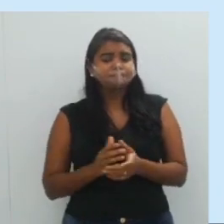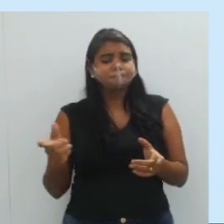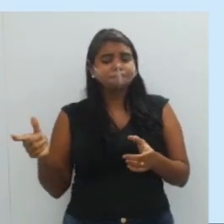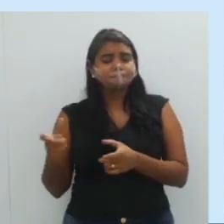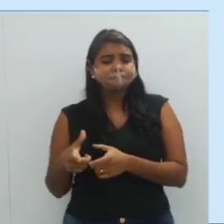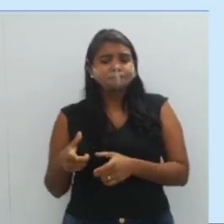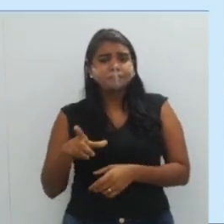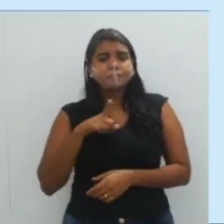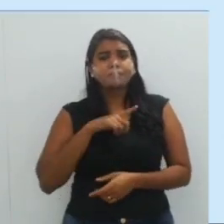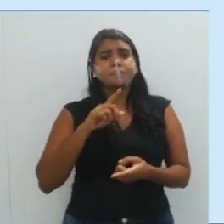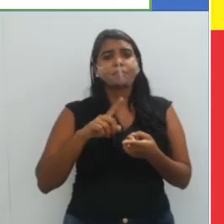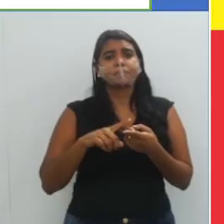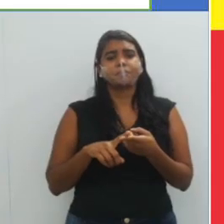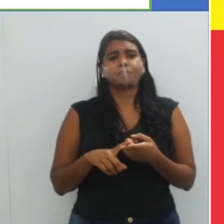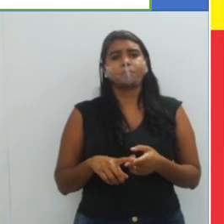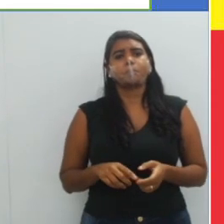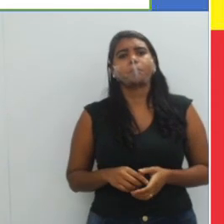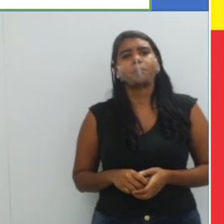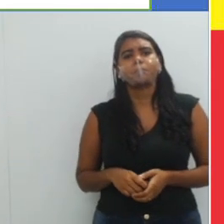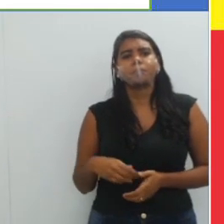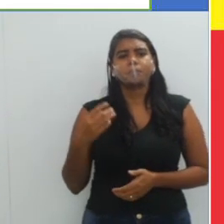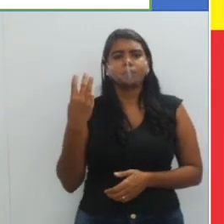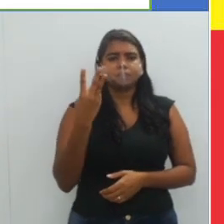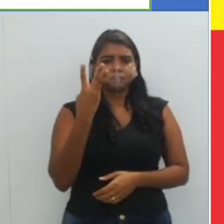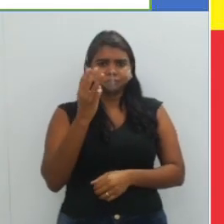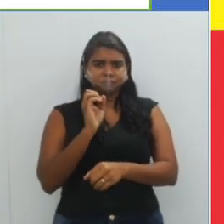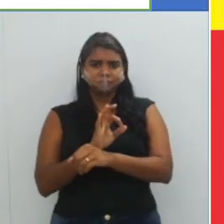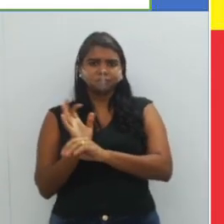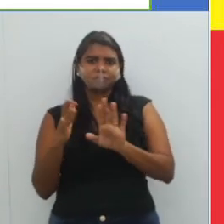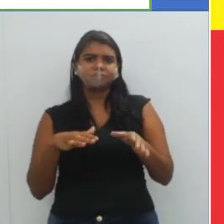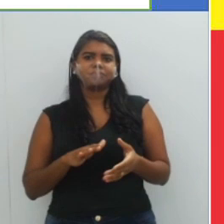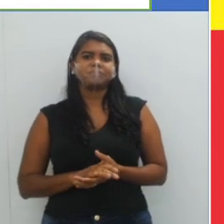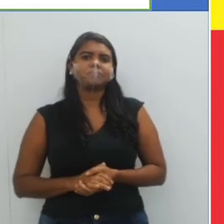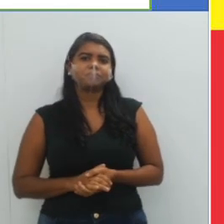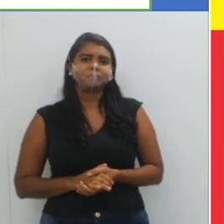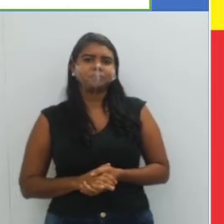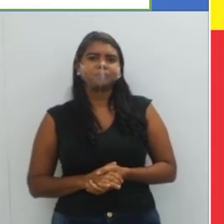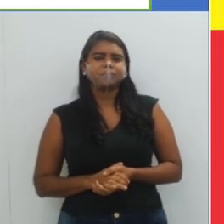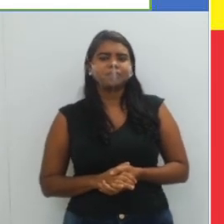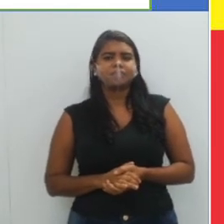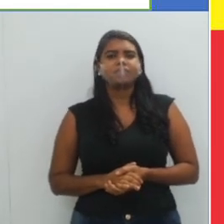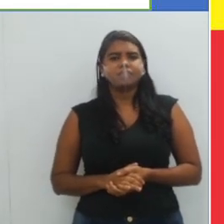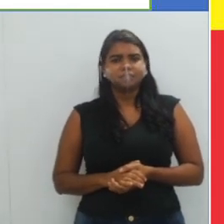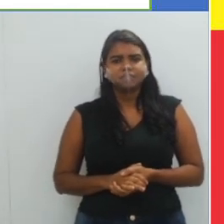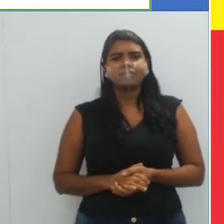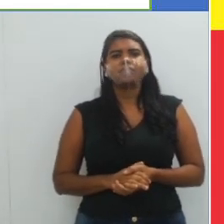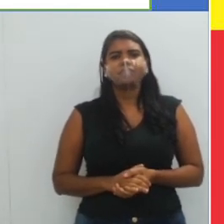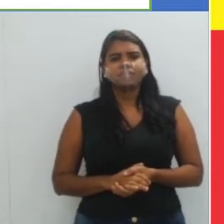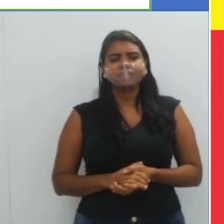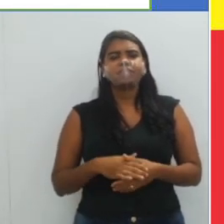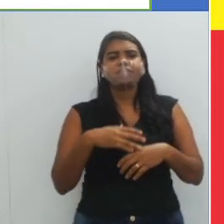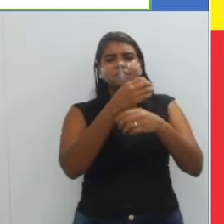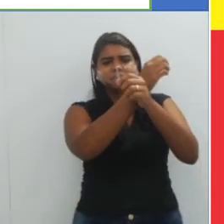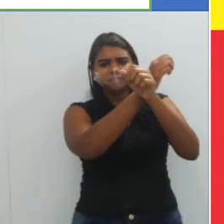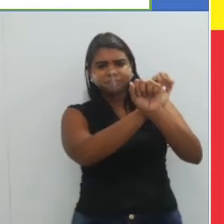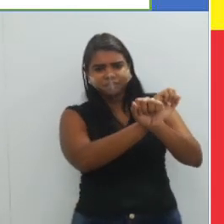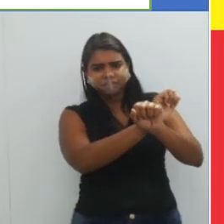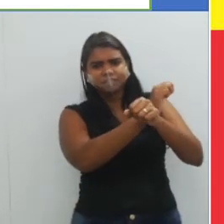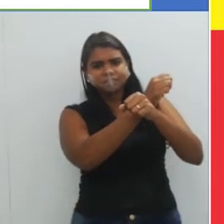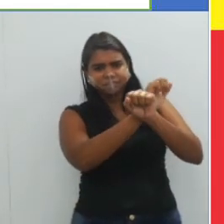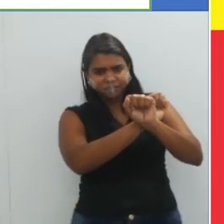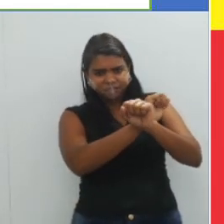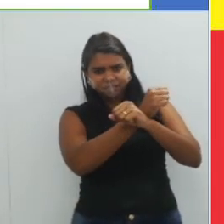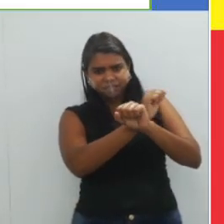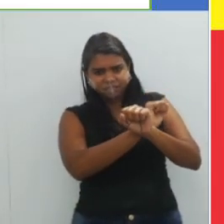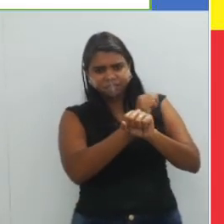uma minoria. E nós temos aqui a terceira fotografia, que são quilombolas. Quilombolas são